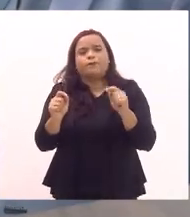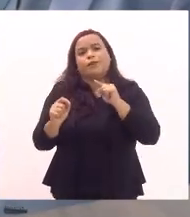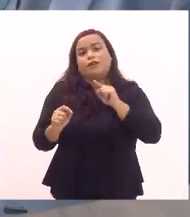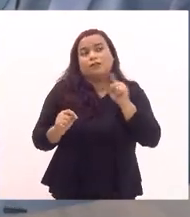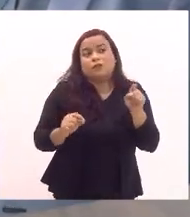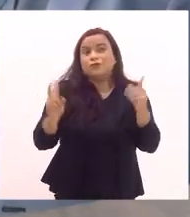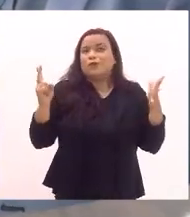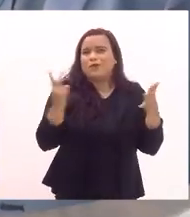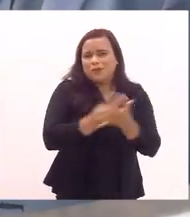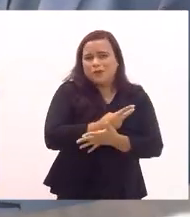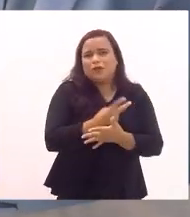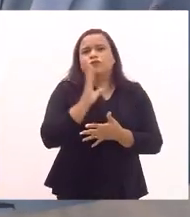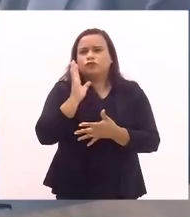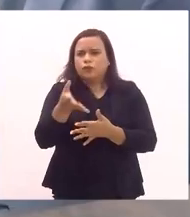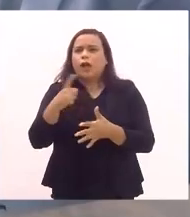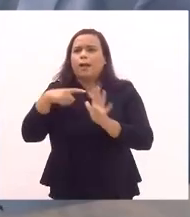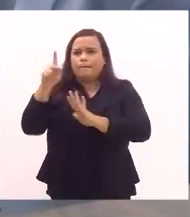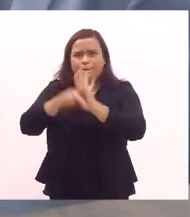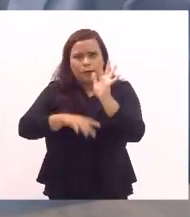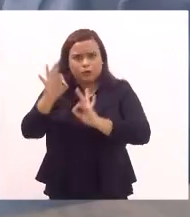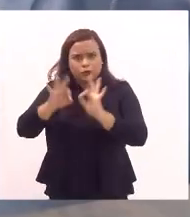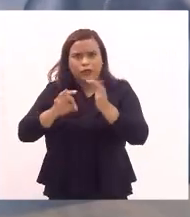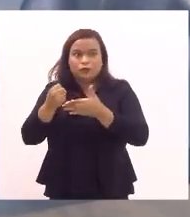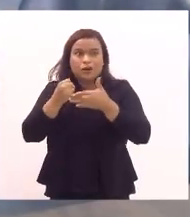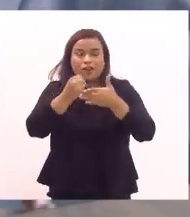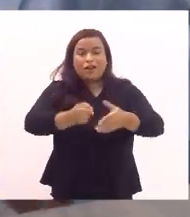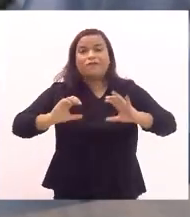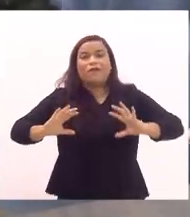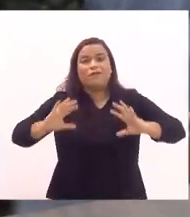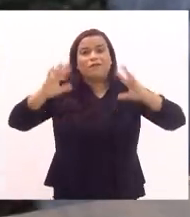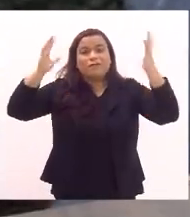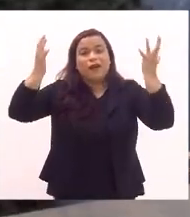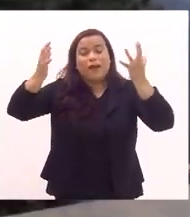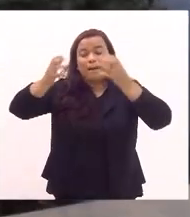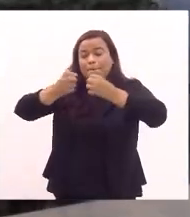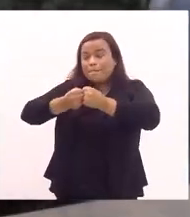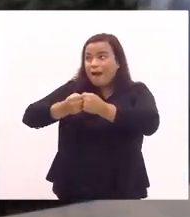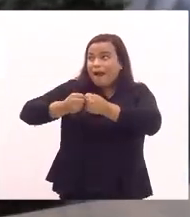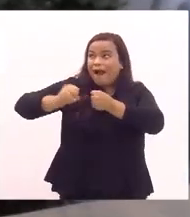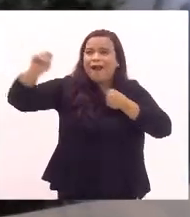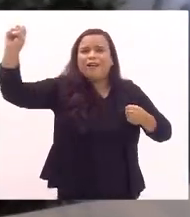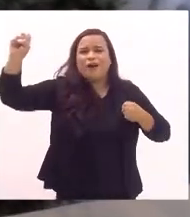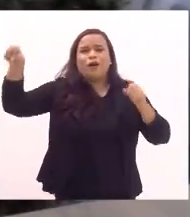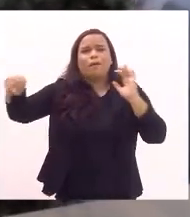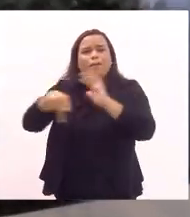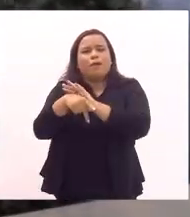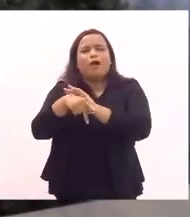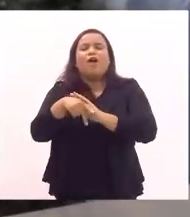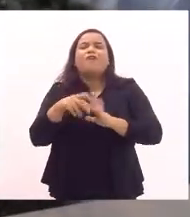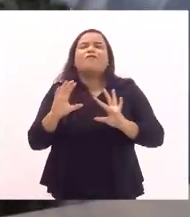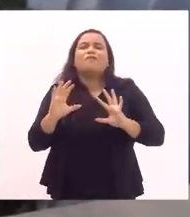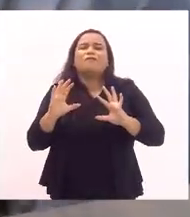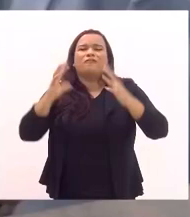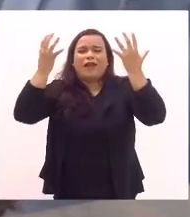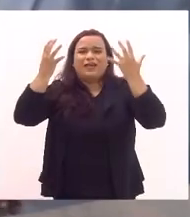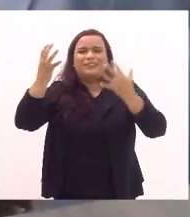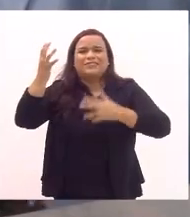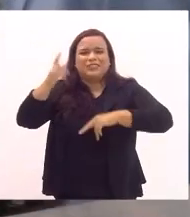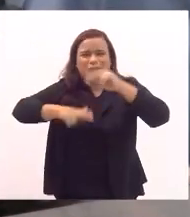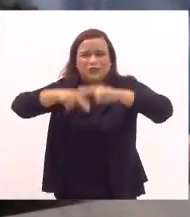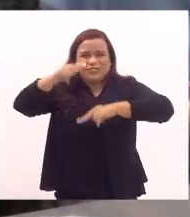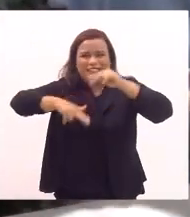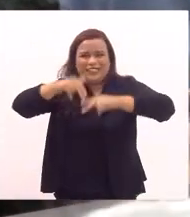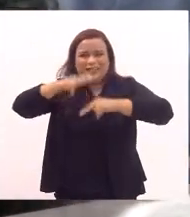nós já temos o projeto de levar o maior festival de quadrilha de festa junina para o Manuel Correia